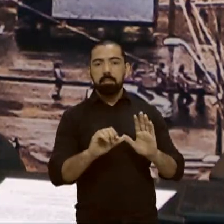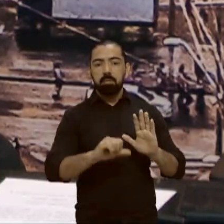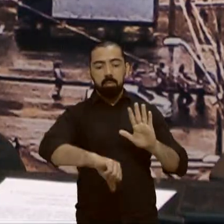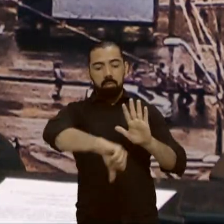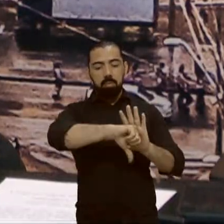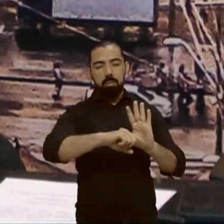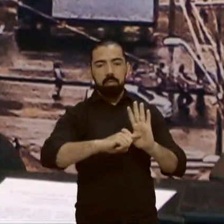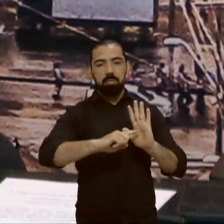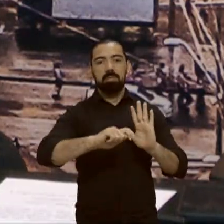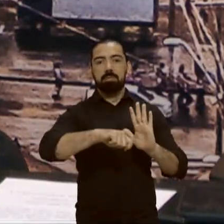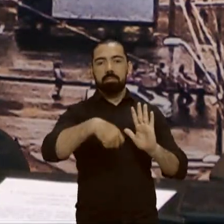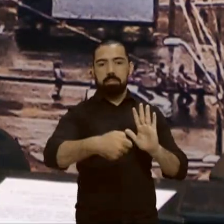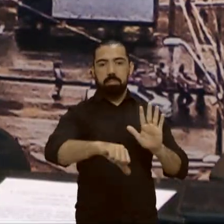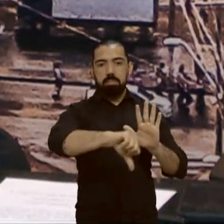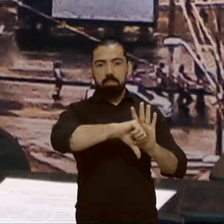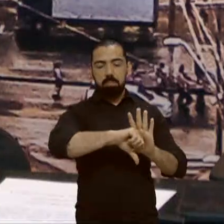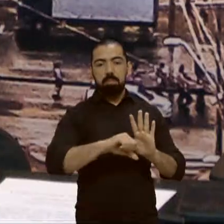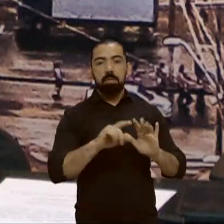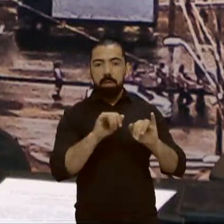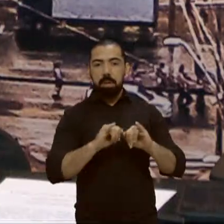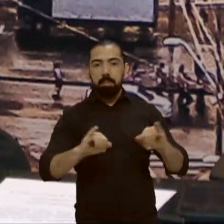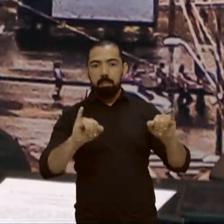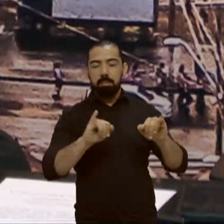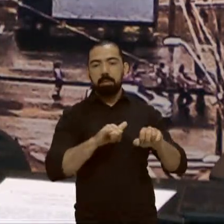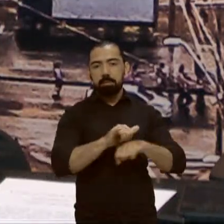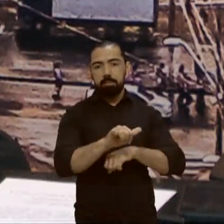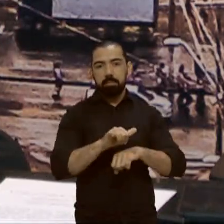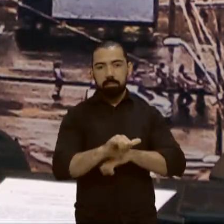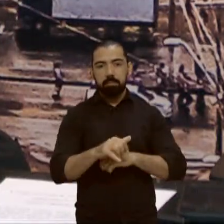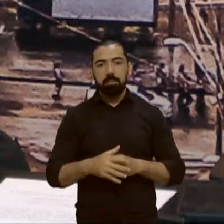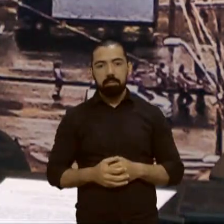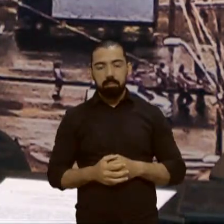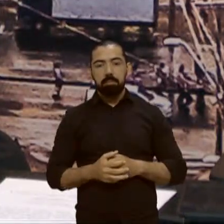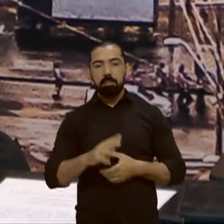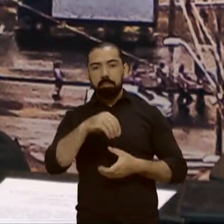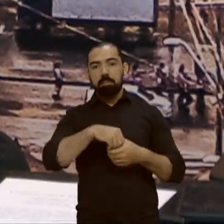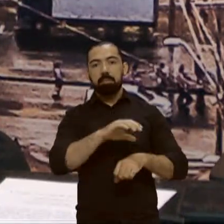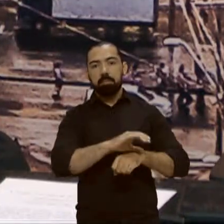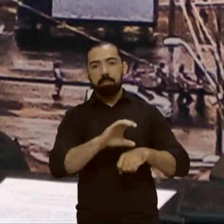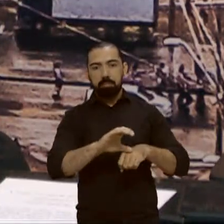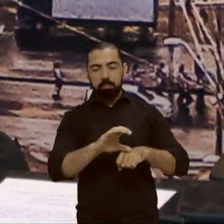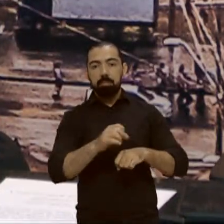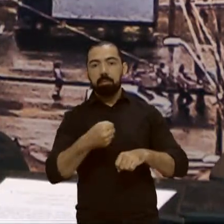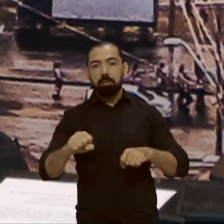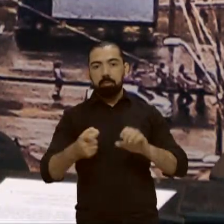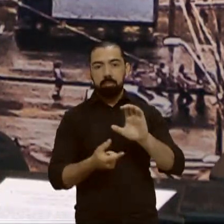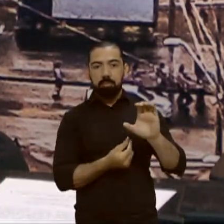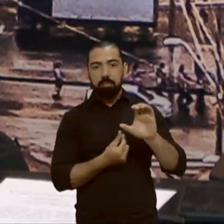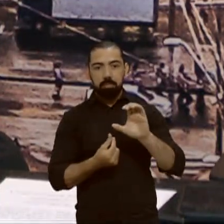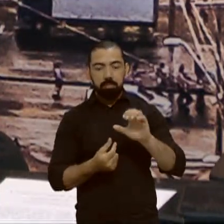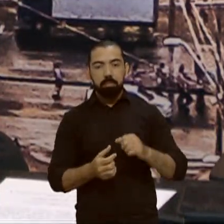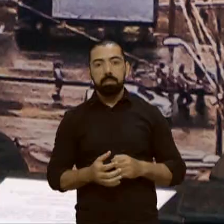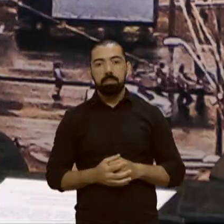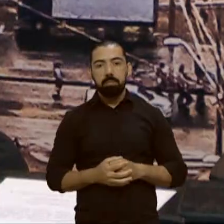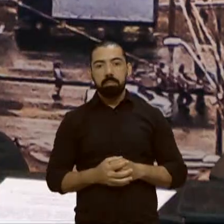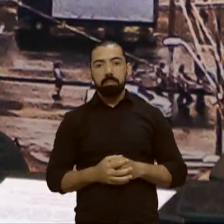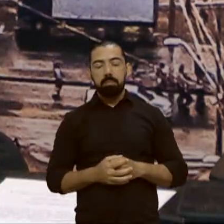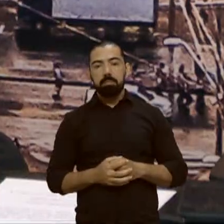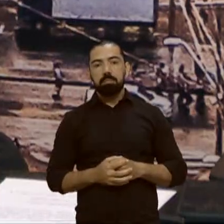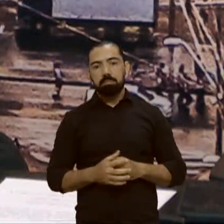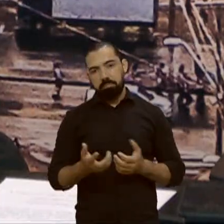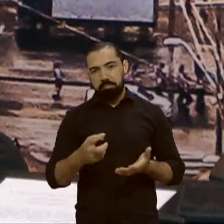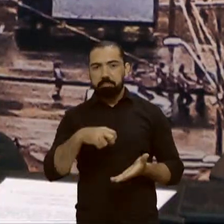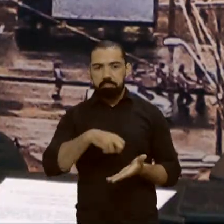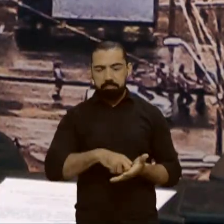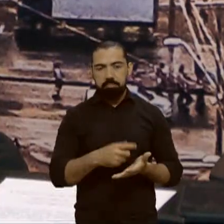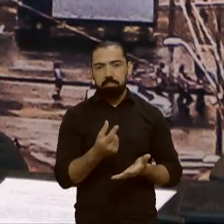um crime de uma propaganda enganosa, né? No Código de Defesa do Consumidor. Pena baixa, realmente,